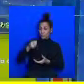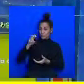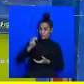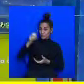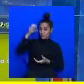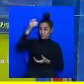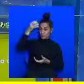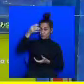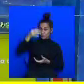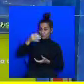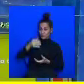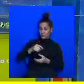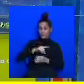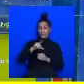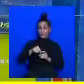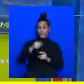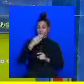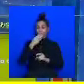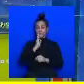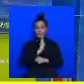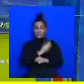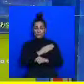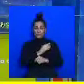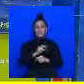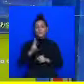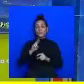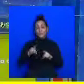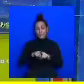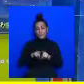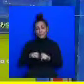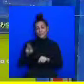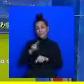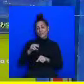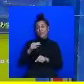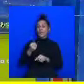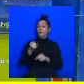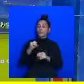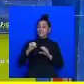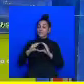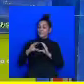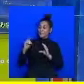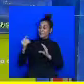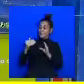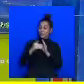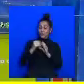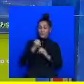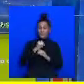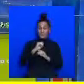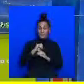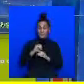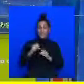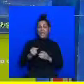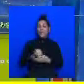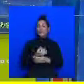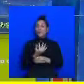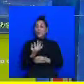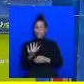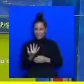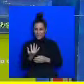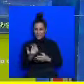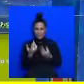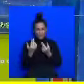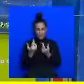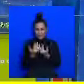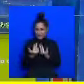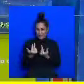5. Lembrando, para o sorteio do Time do Coração, são utilizadas também 80 bolas numeradas de 01 a 80, ou seja, o mesmo universo